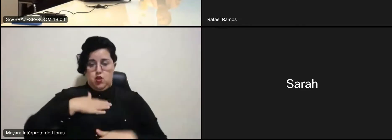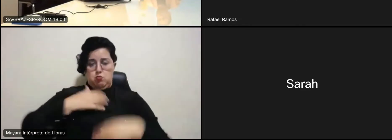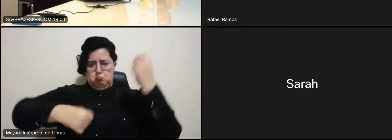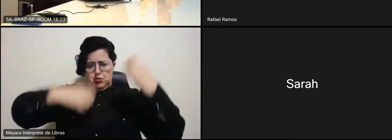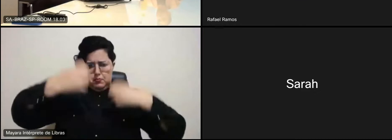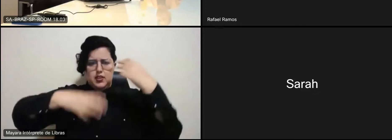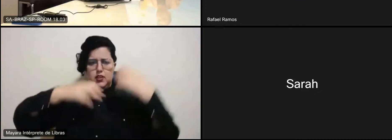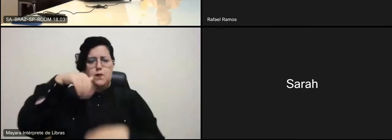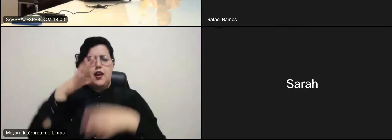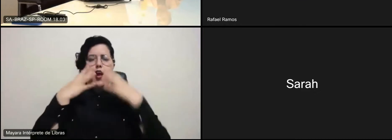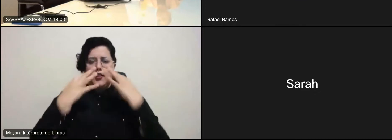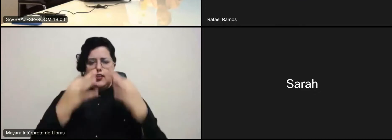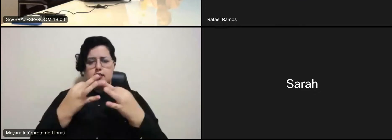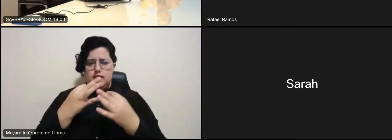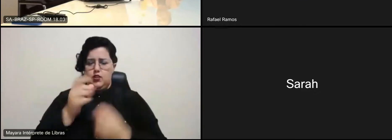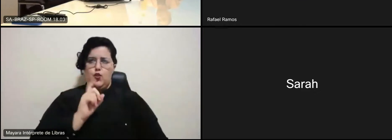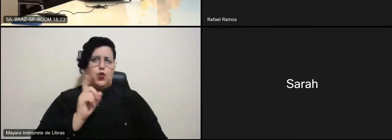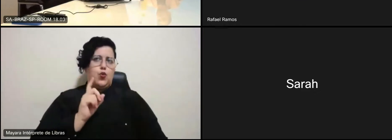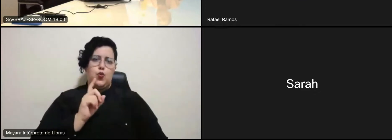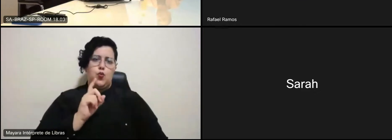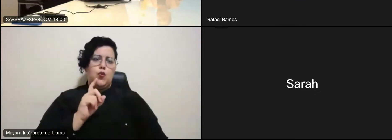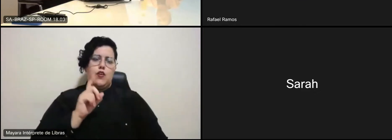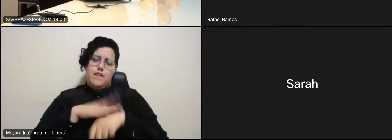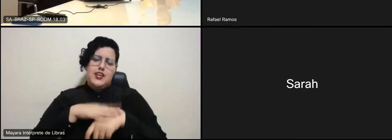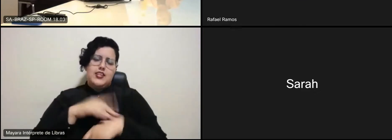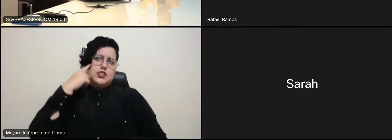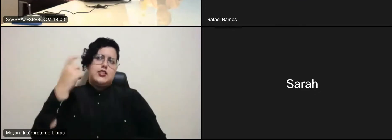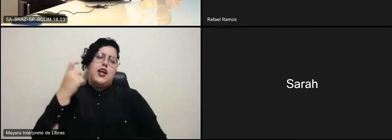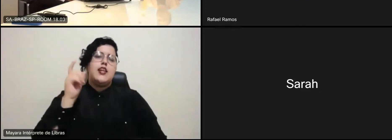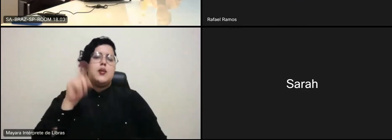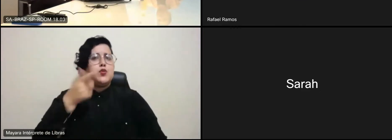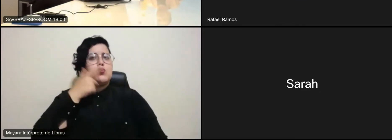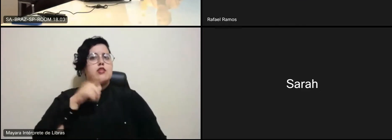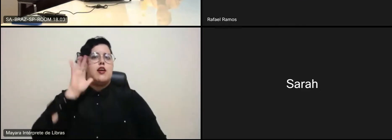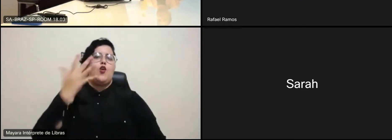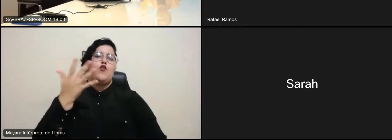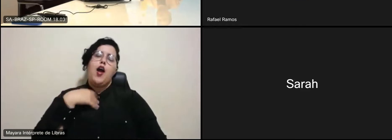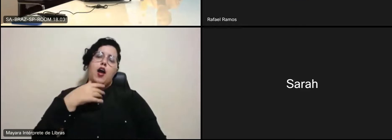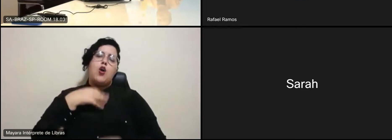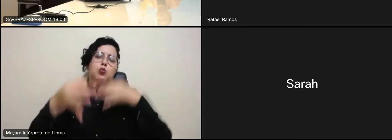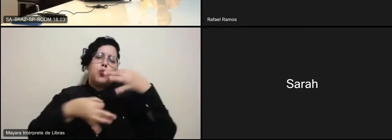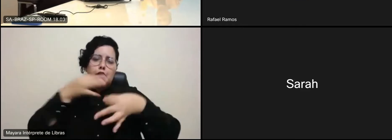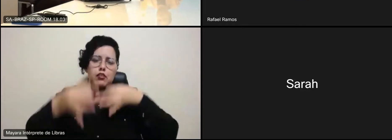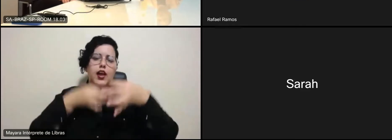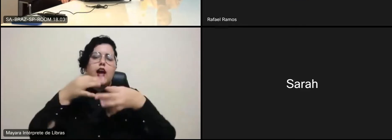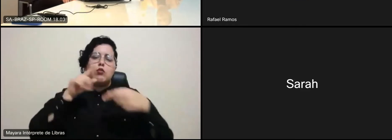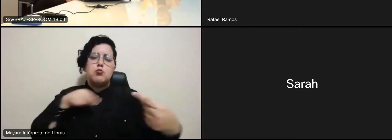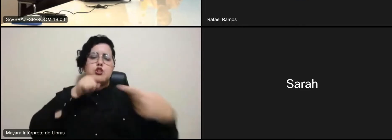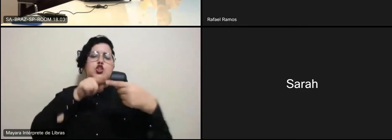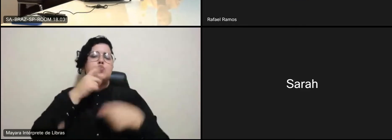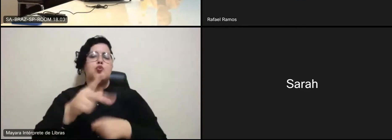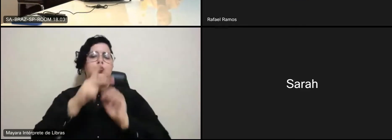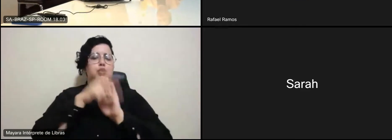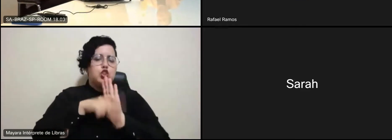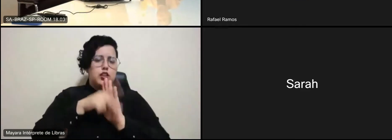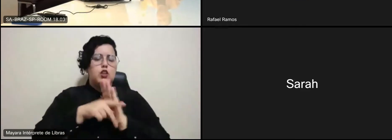fato não era uma solução muito inovadora, mas era uma solução que atendia o escopo de fato do projeto. E